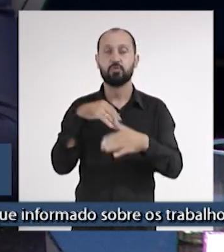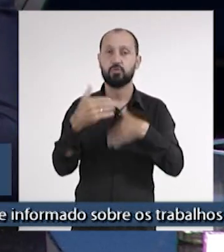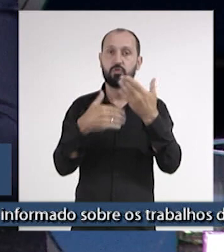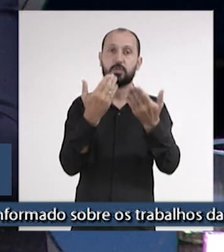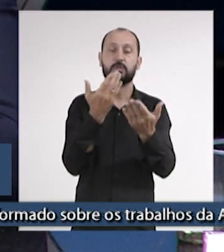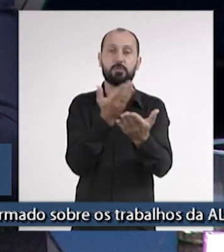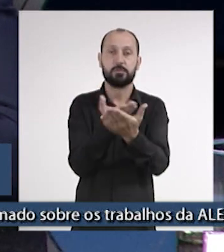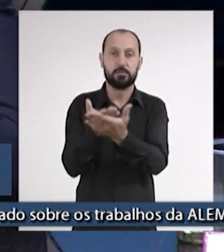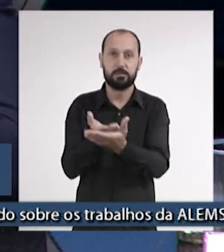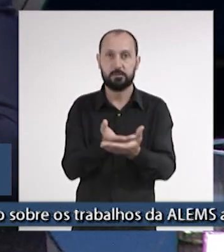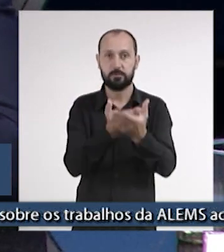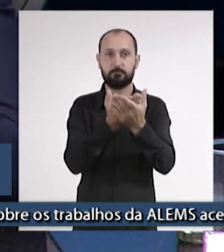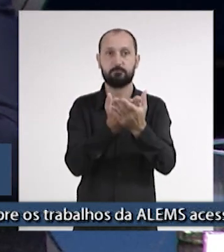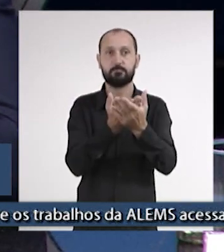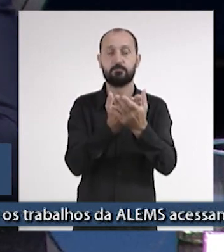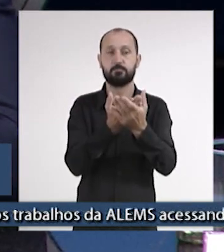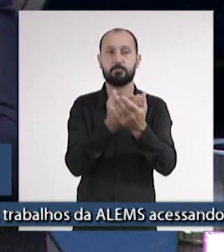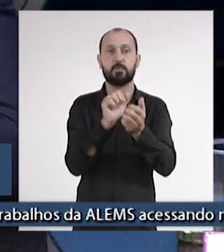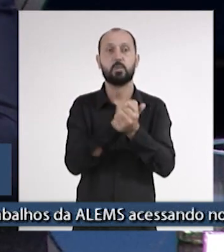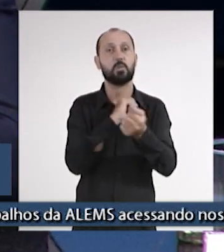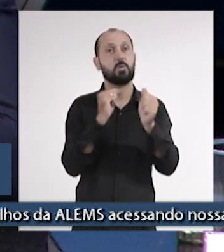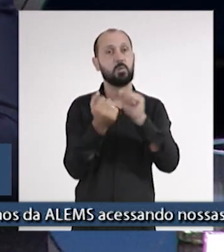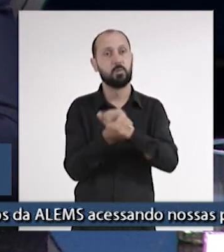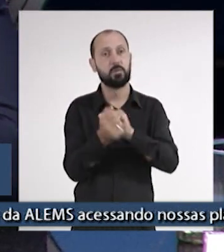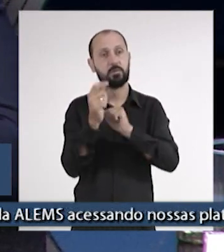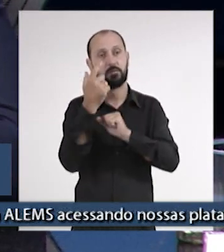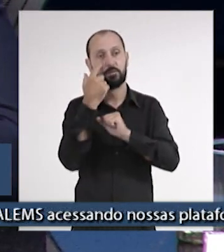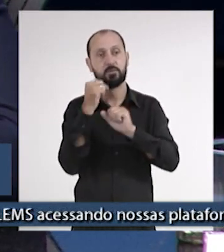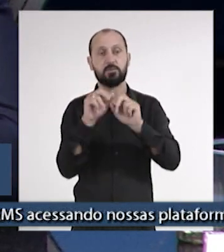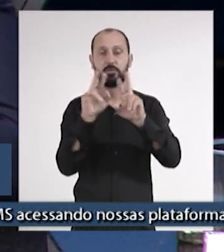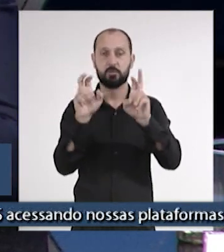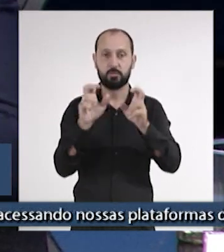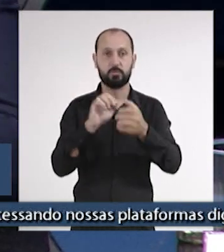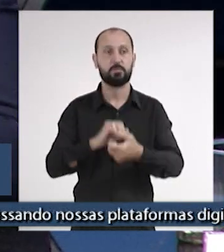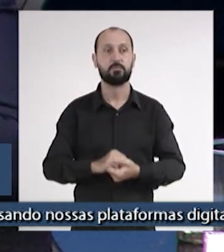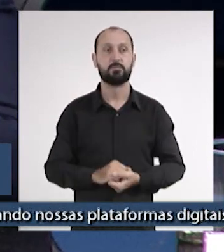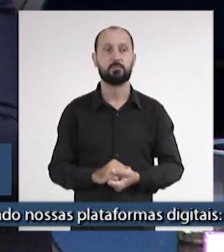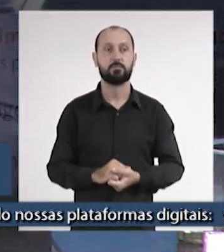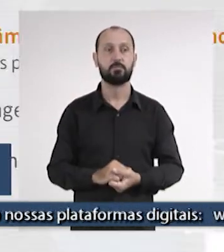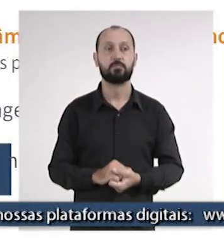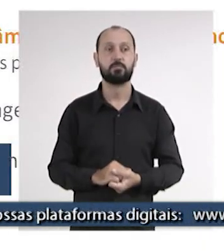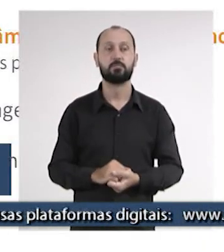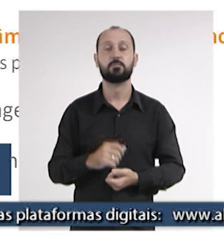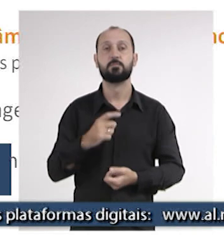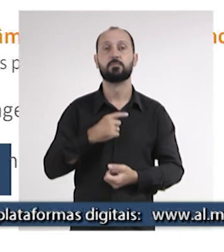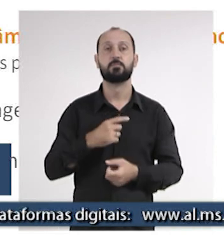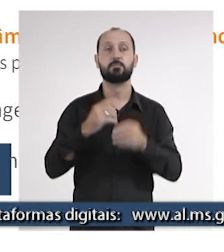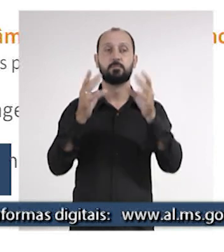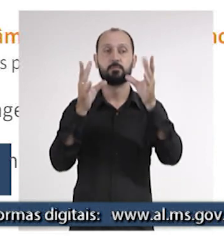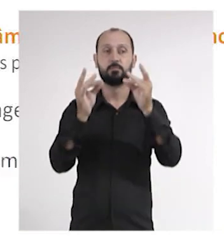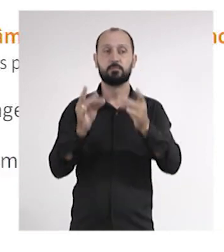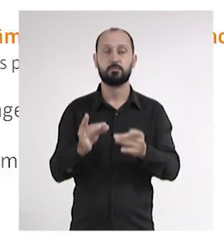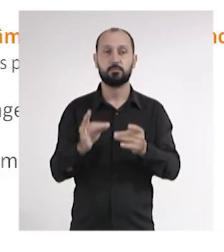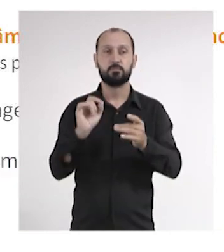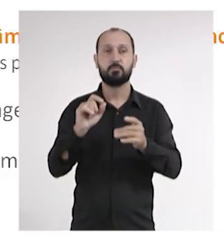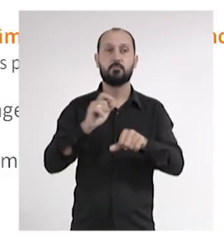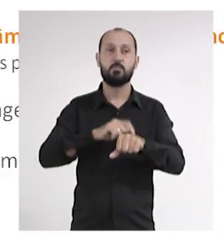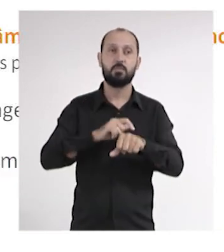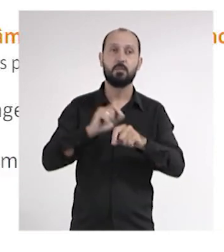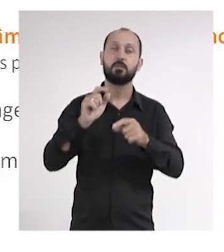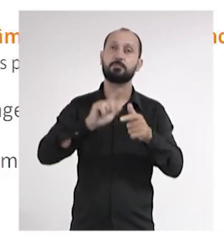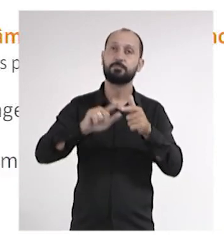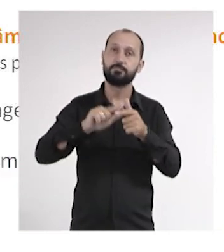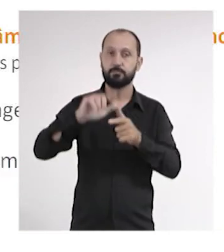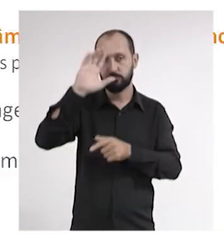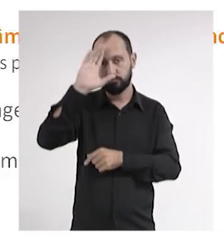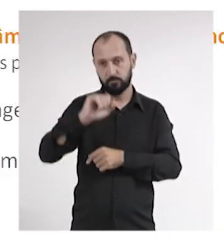estudos e regulamentação dessa matéria. Temos também mecanismos de solução de controvérsias